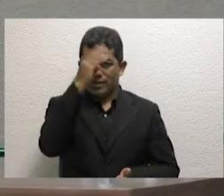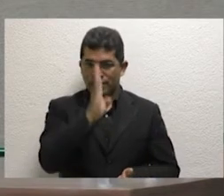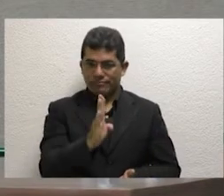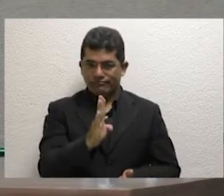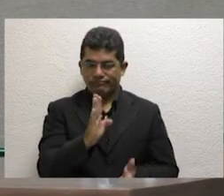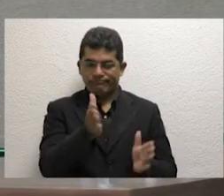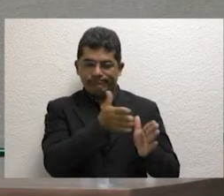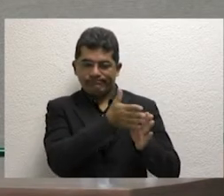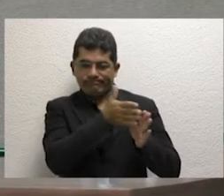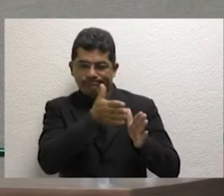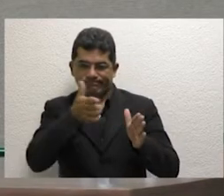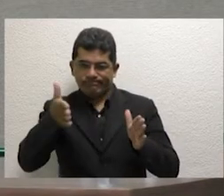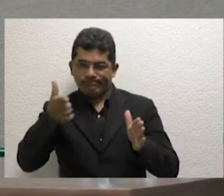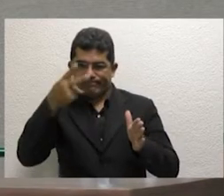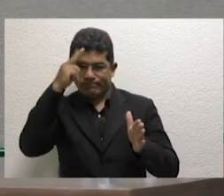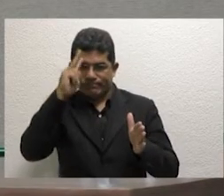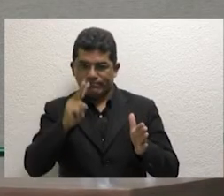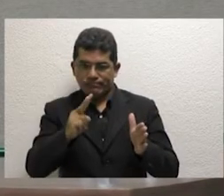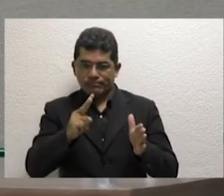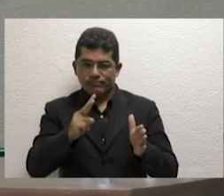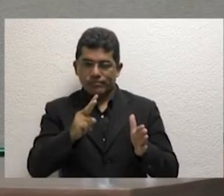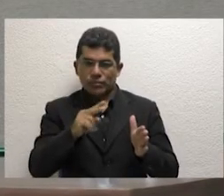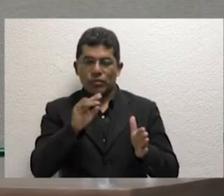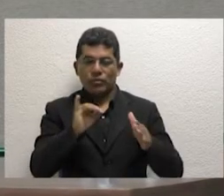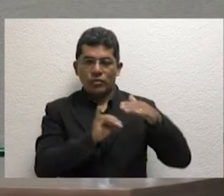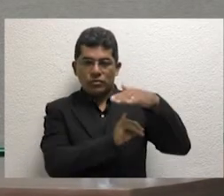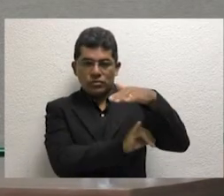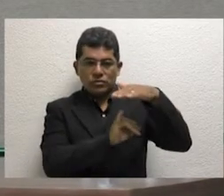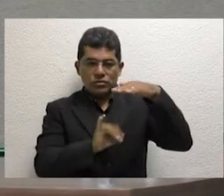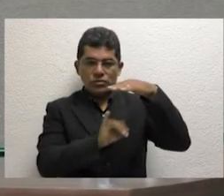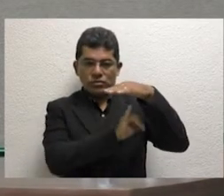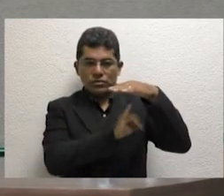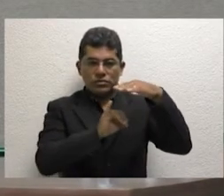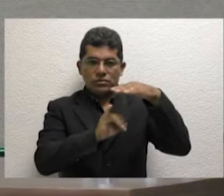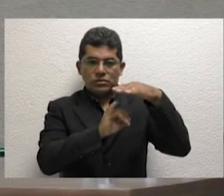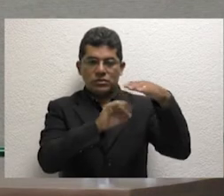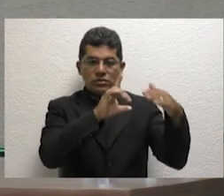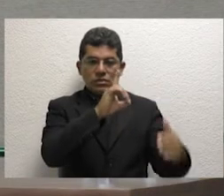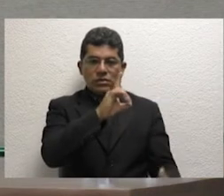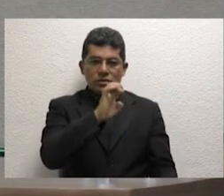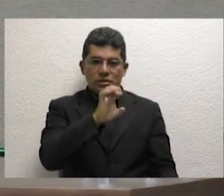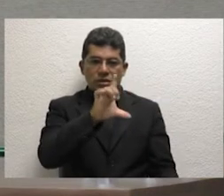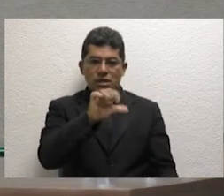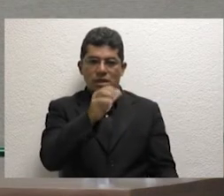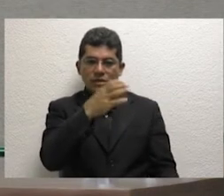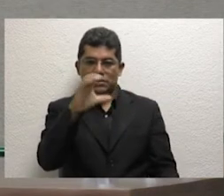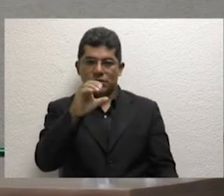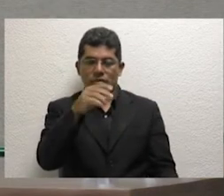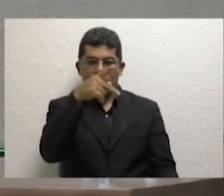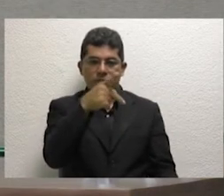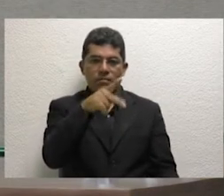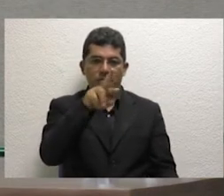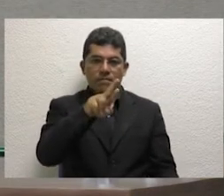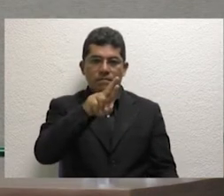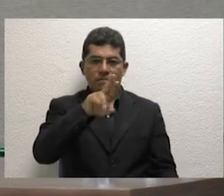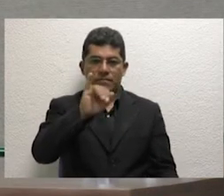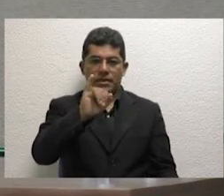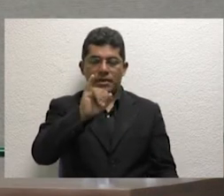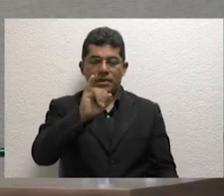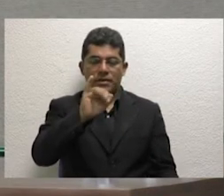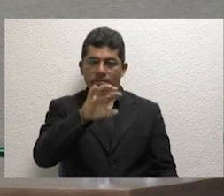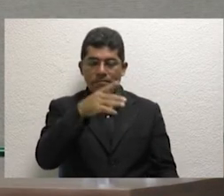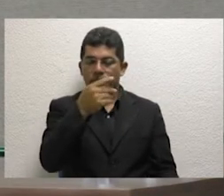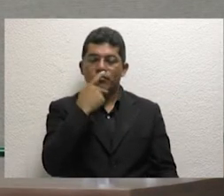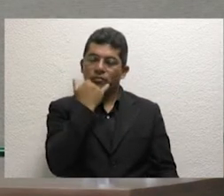determinado momento, o Instituto da Delação Premiada passou a ser usado em